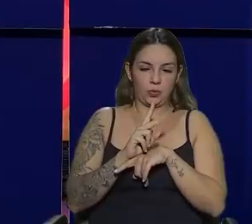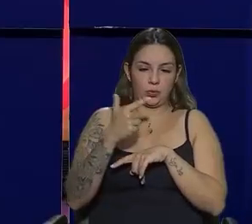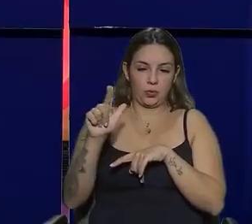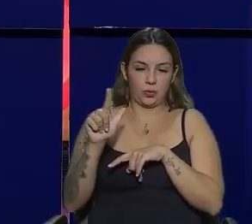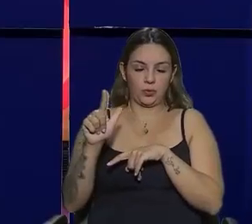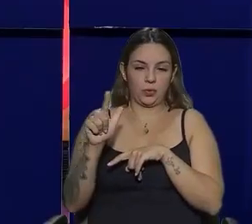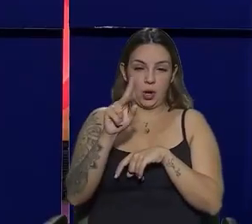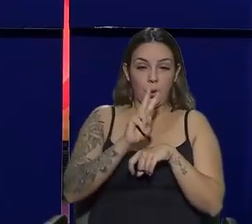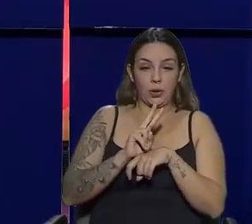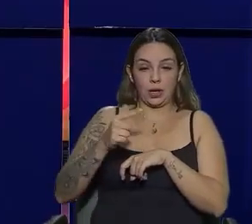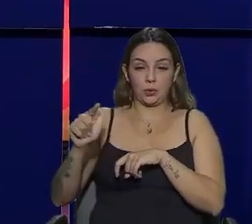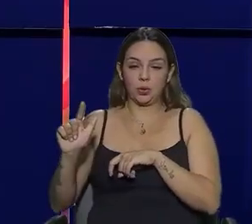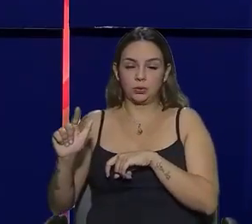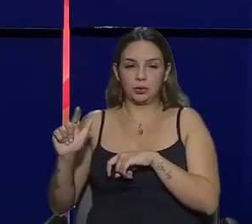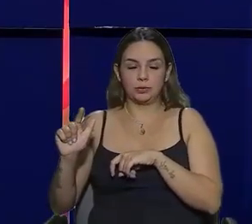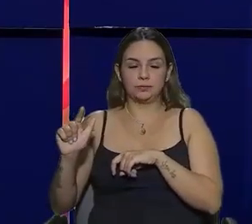do outro,